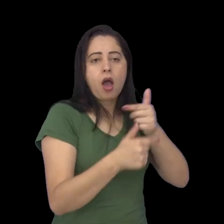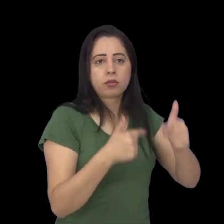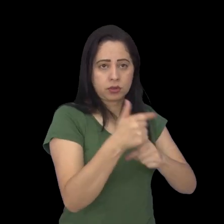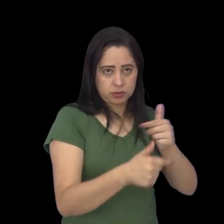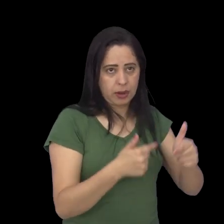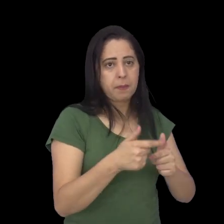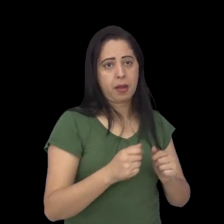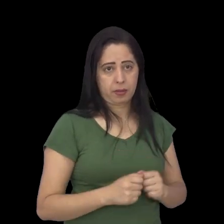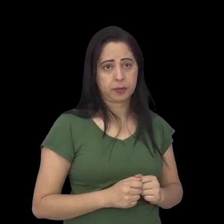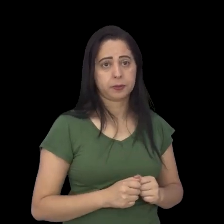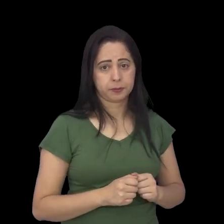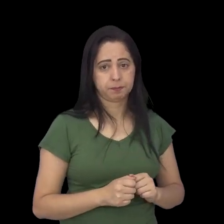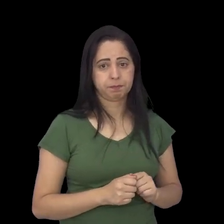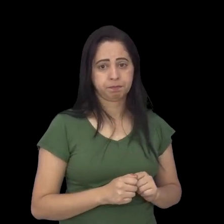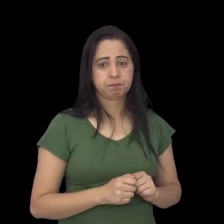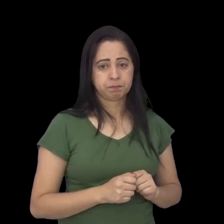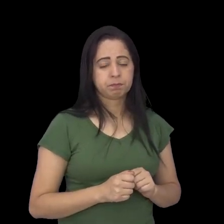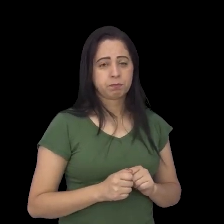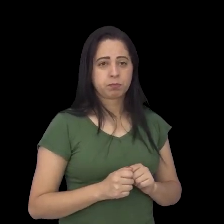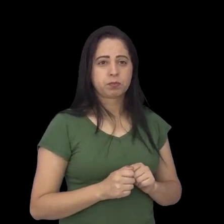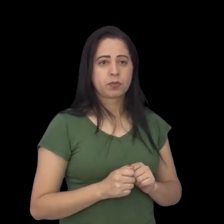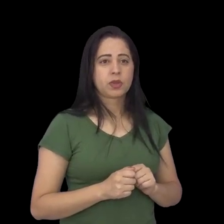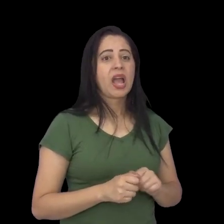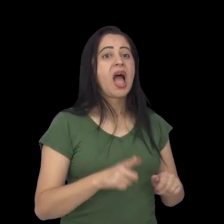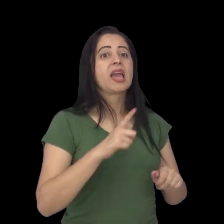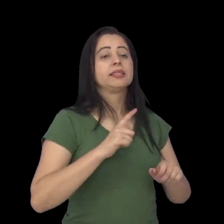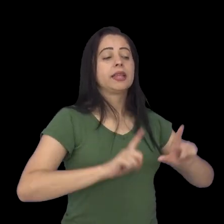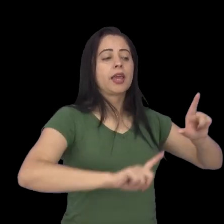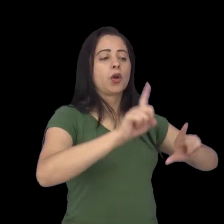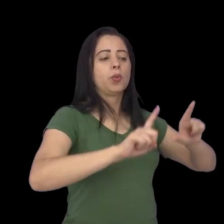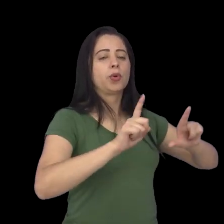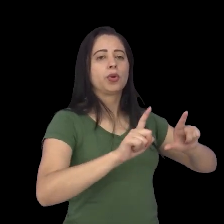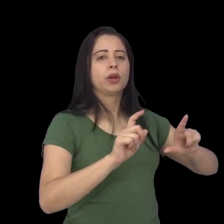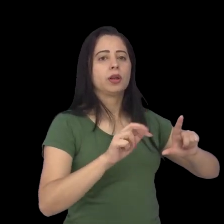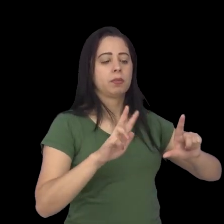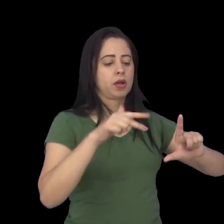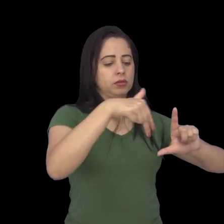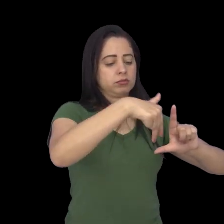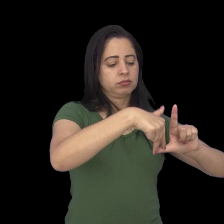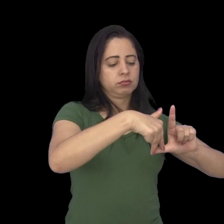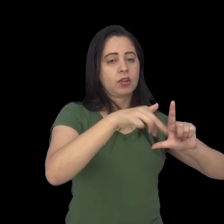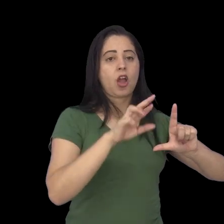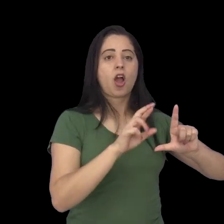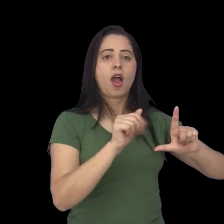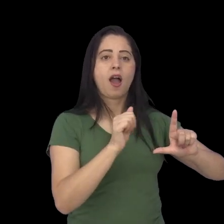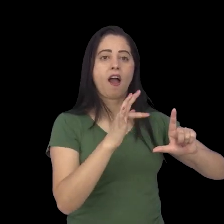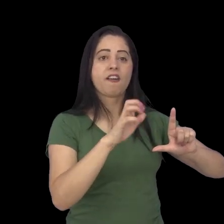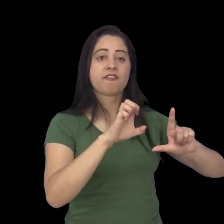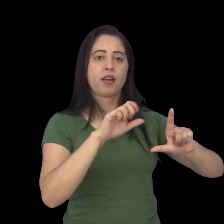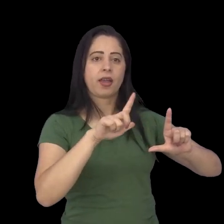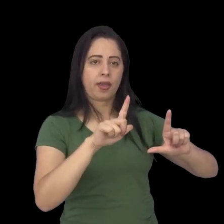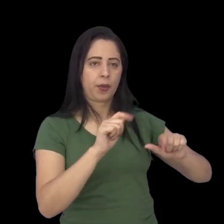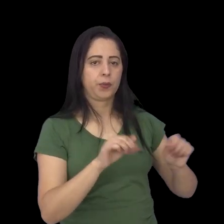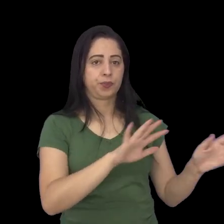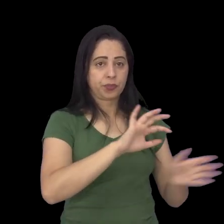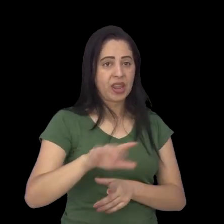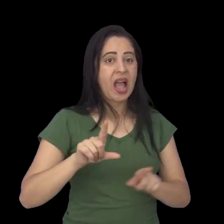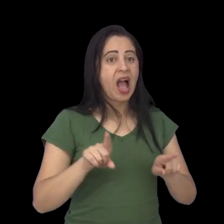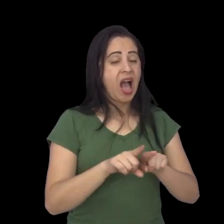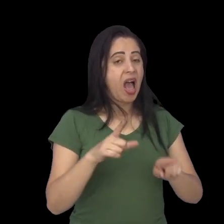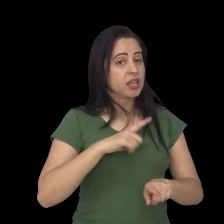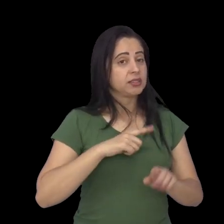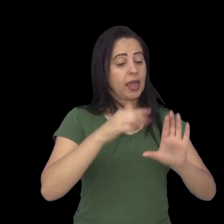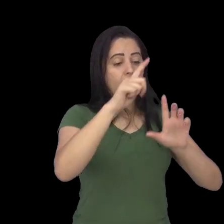cultura, que hoje tem um programa que foi apresentado pelo Rafael e hoje é pela Meire. Adoro! O Giro Sindical é apresentado